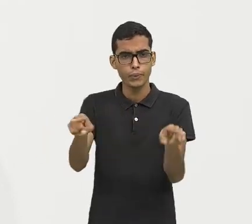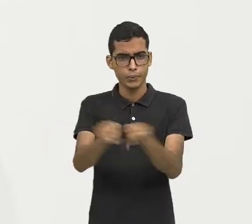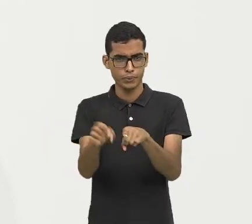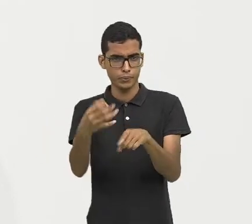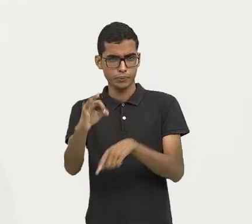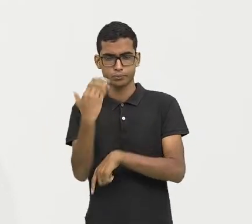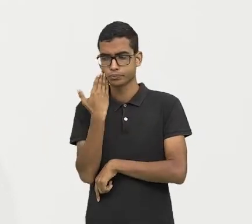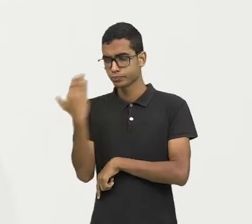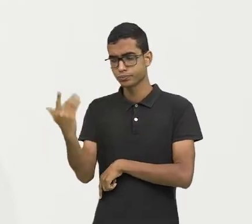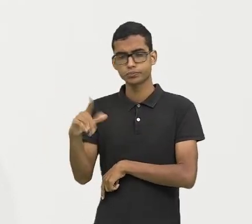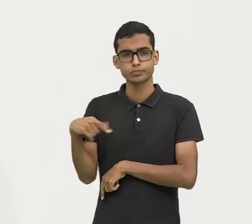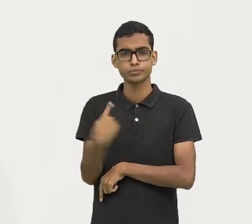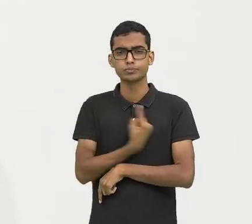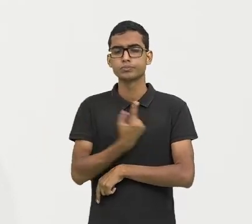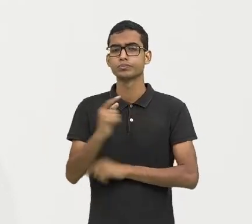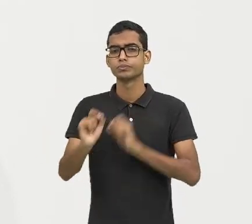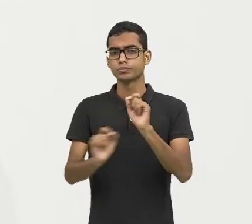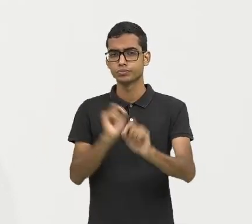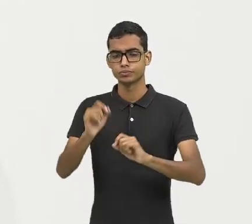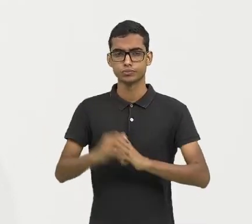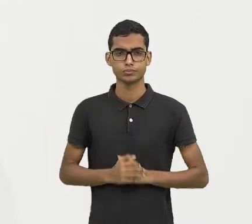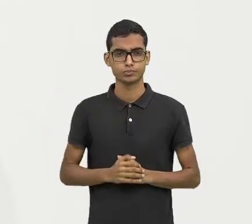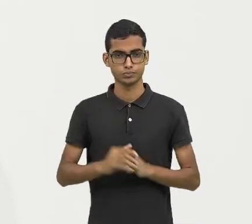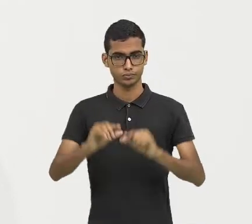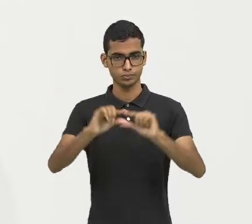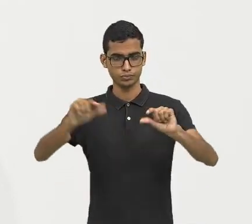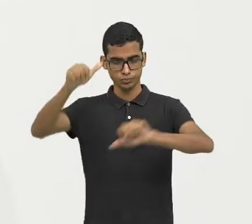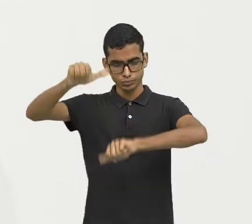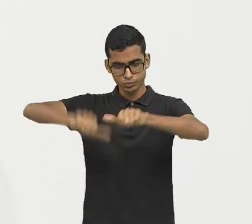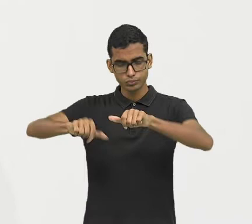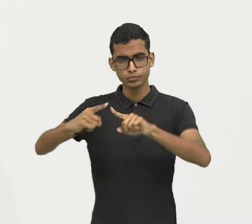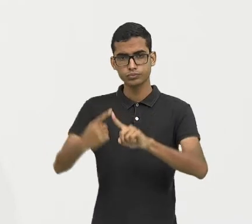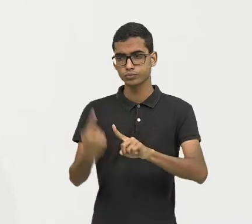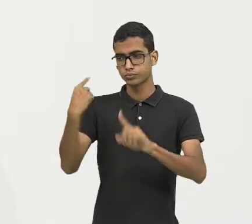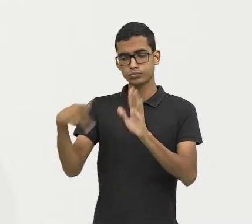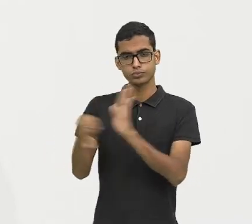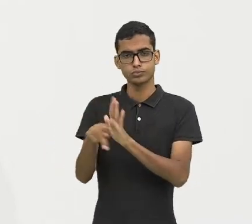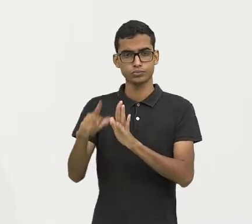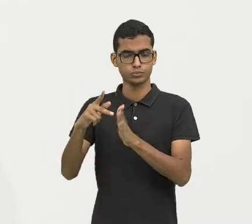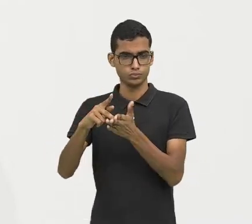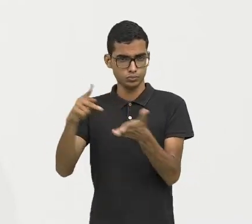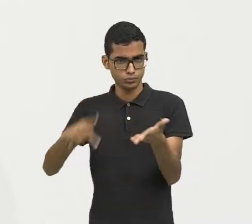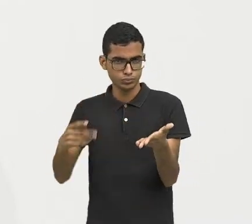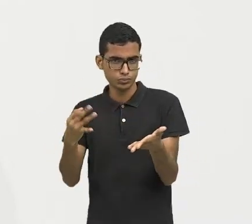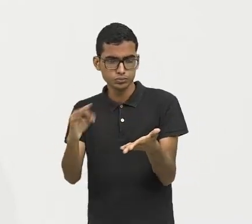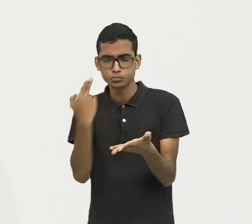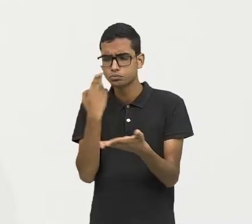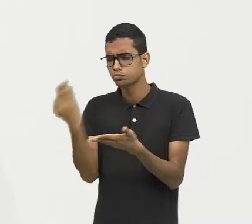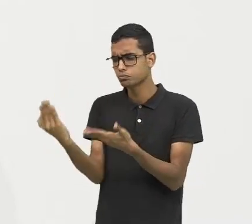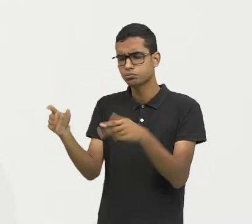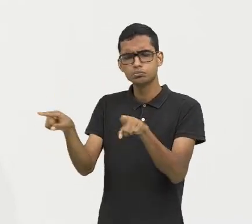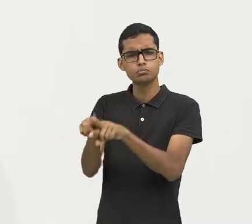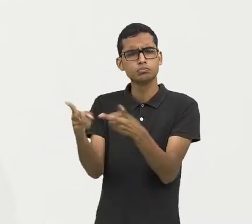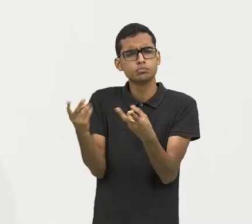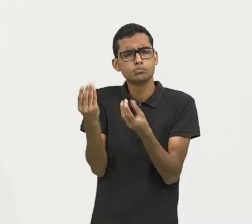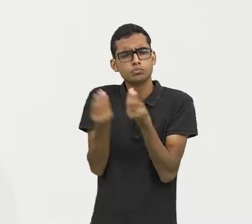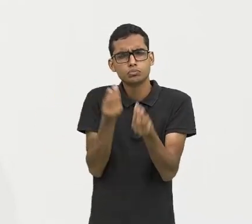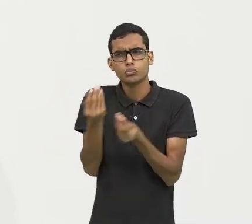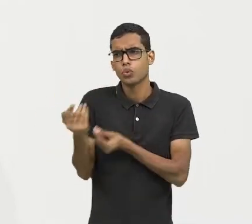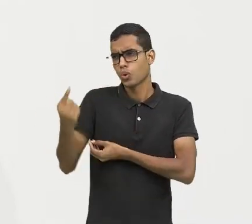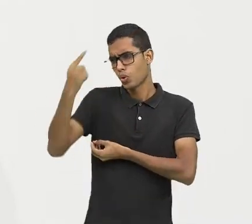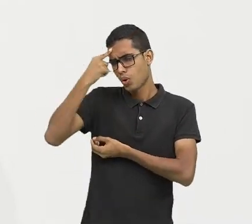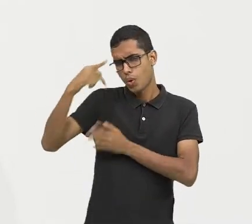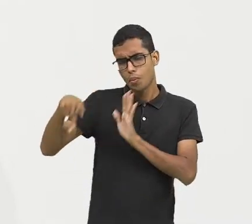certo? Da nossa análise lá do nosso poema. E observe que essa ideia do